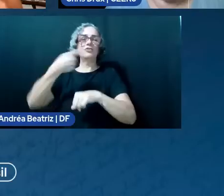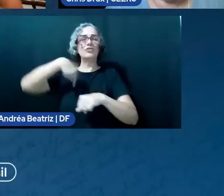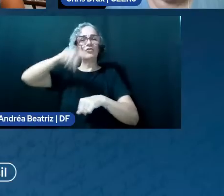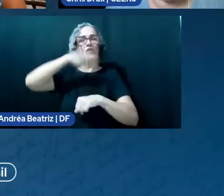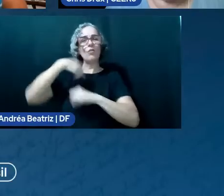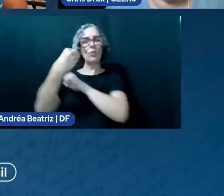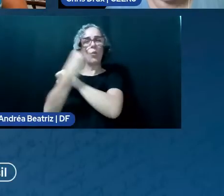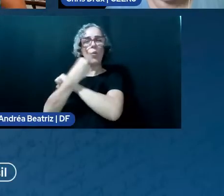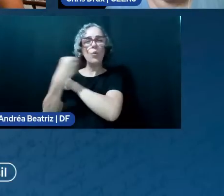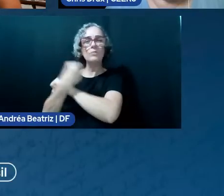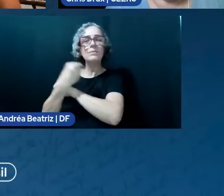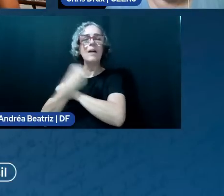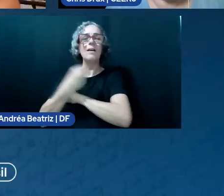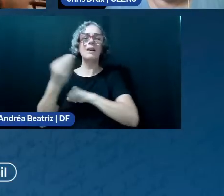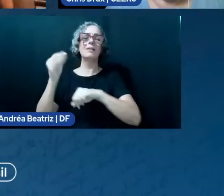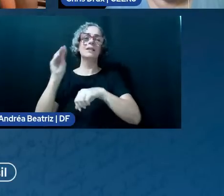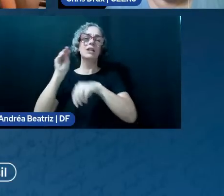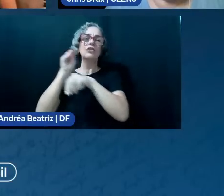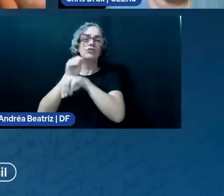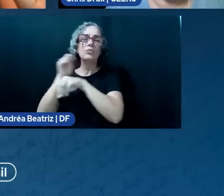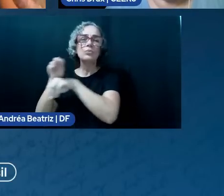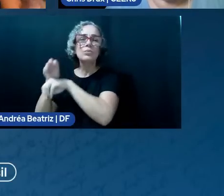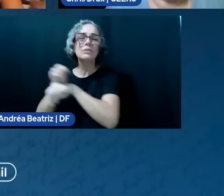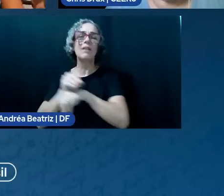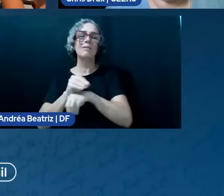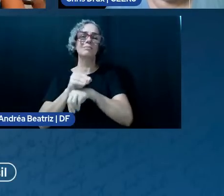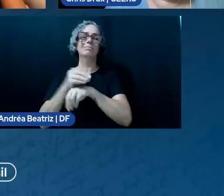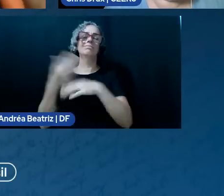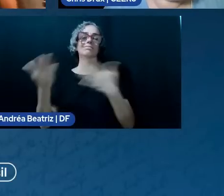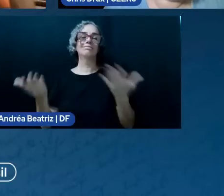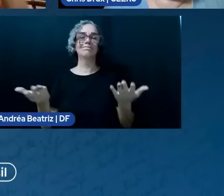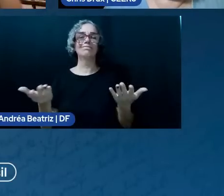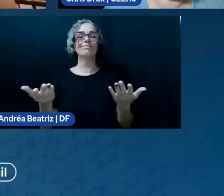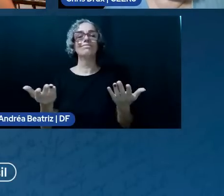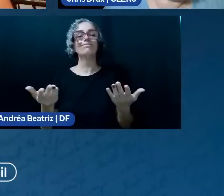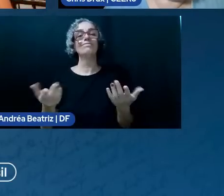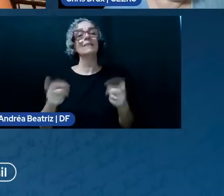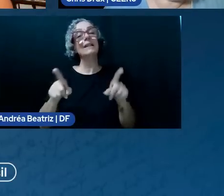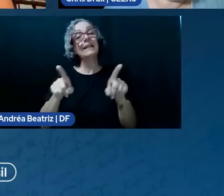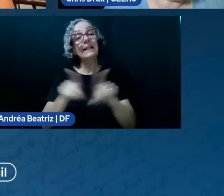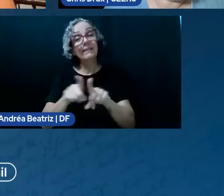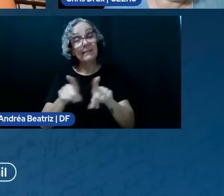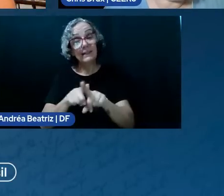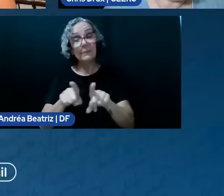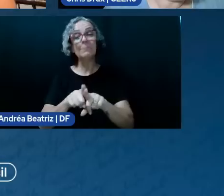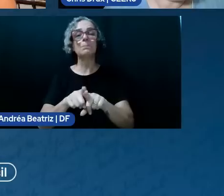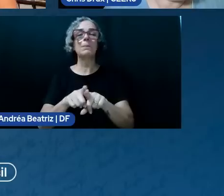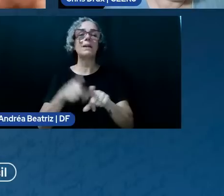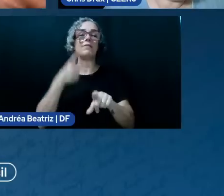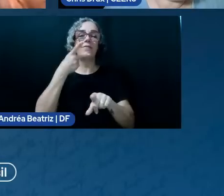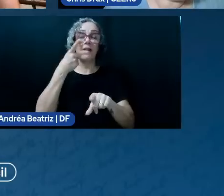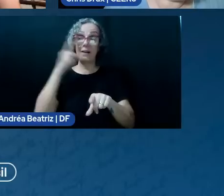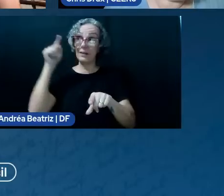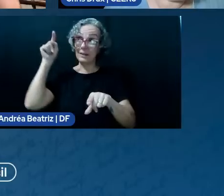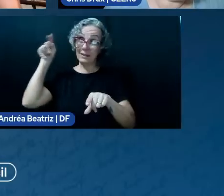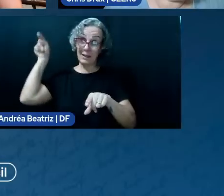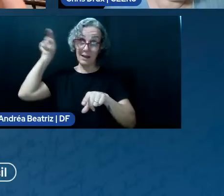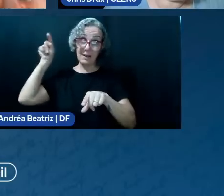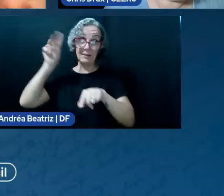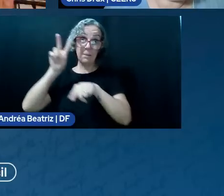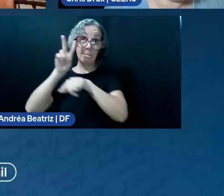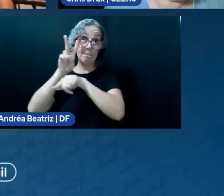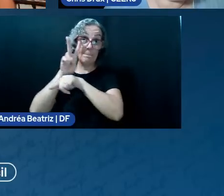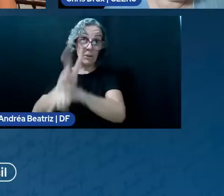sermos amados. E ainda diz mais, essa proteção que ele se